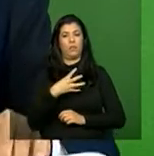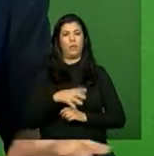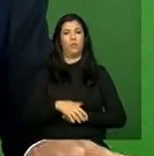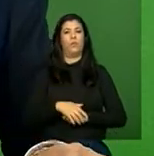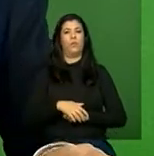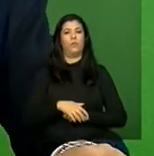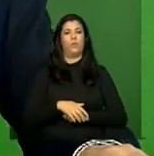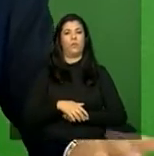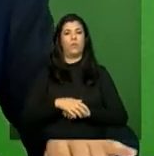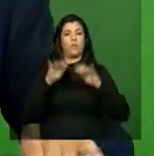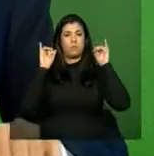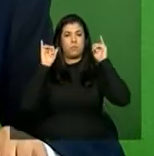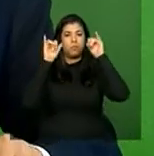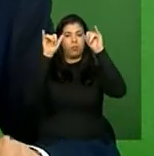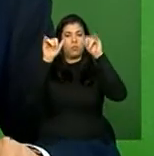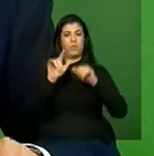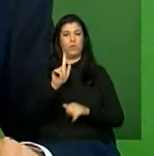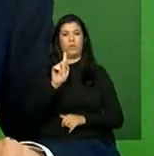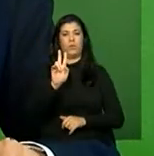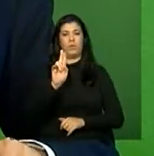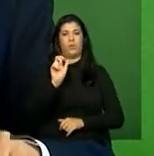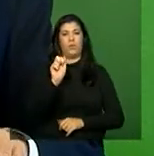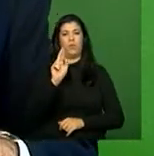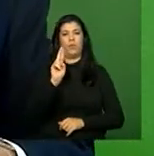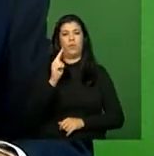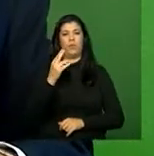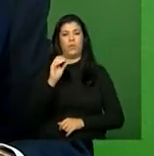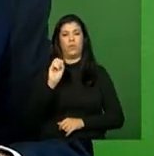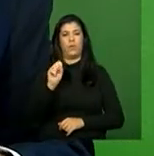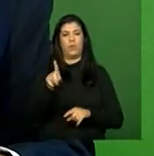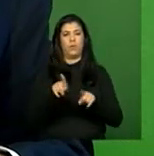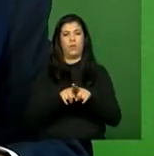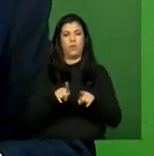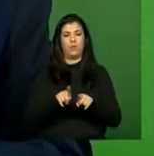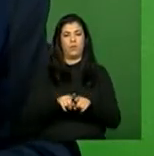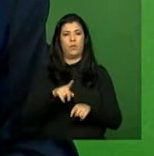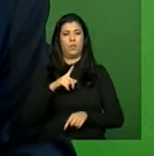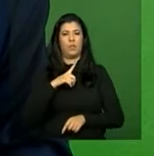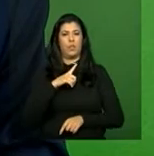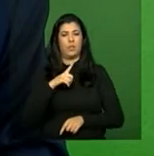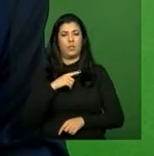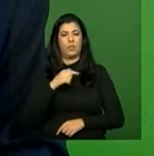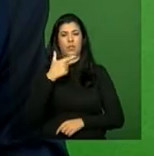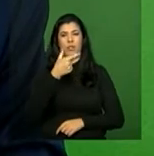em Cumbica lá Guarulhos São